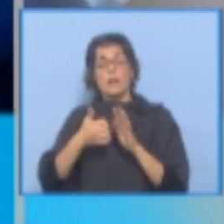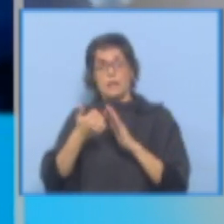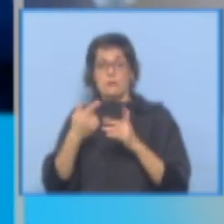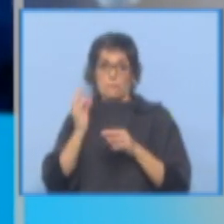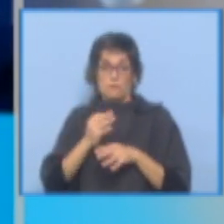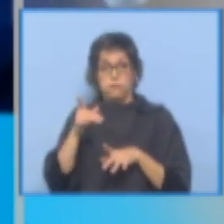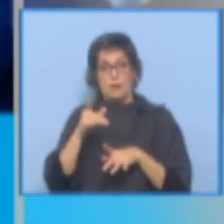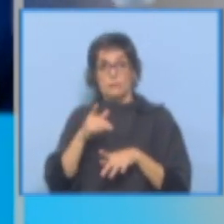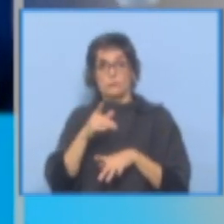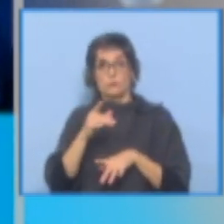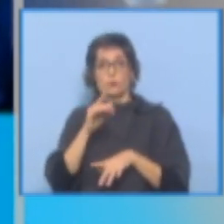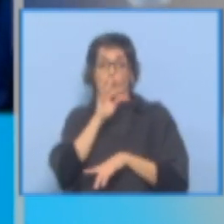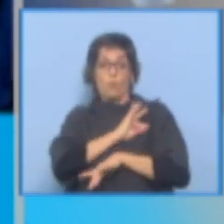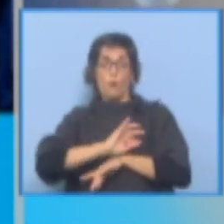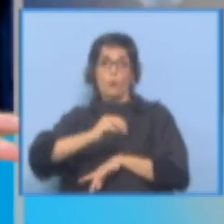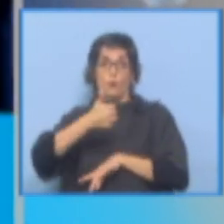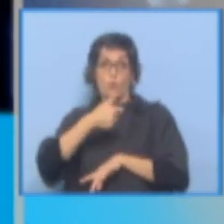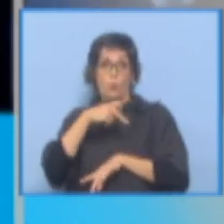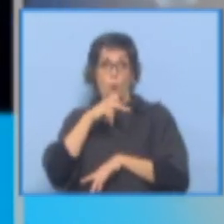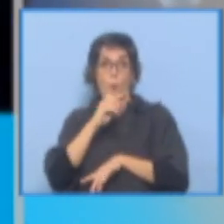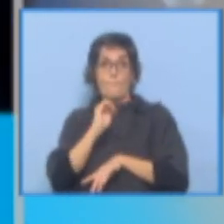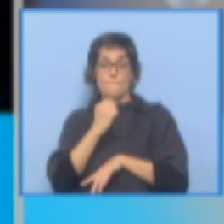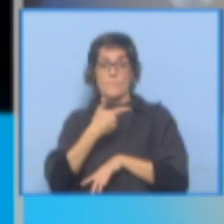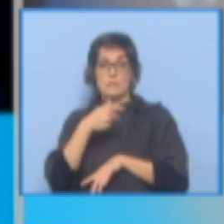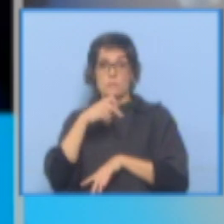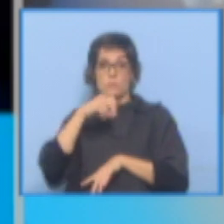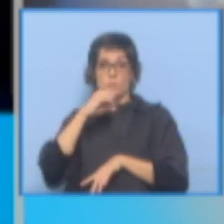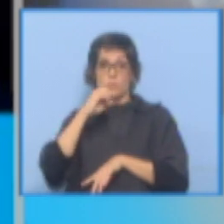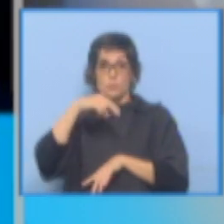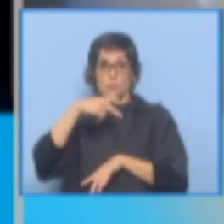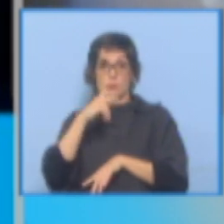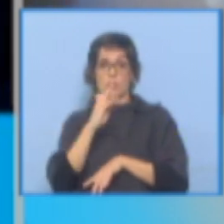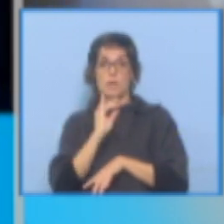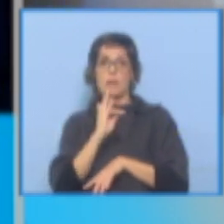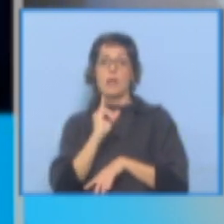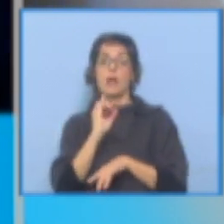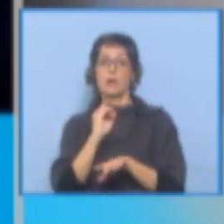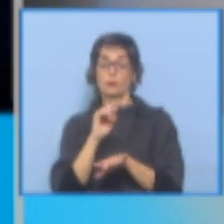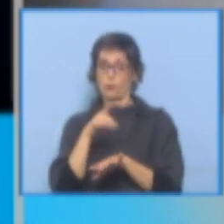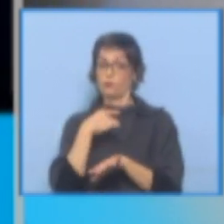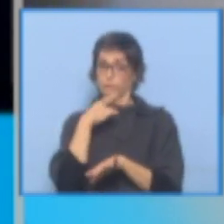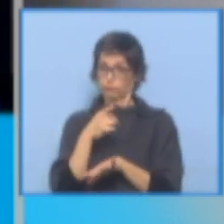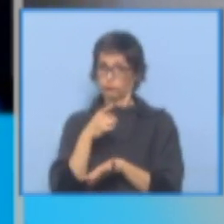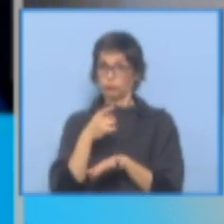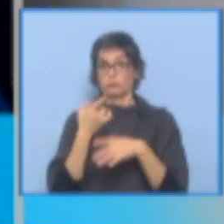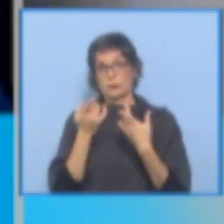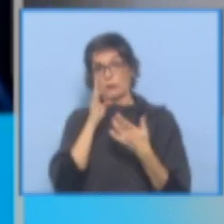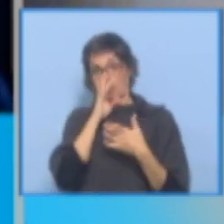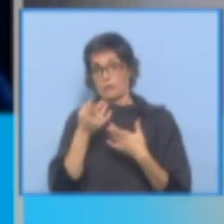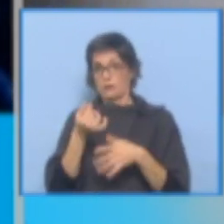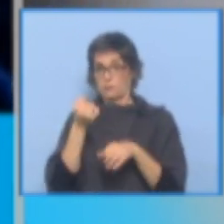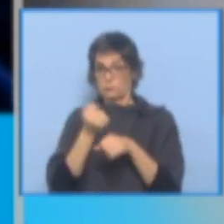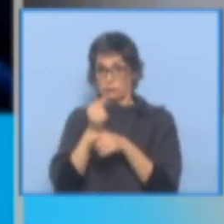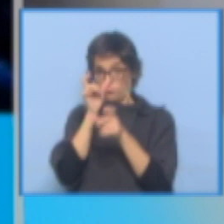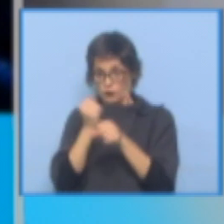Figueiredo, uma proposta que me parece óbvia de aceitação, que é que, pelo menos no caso de um trabalhador contestar